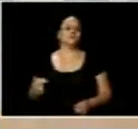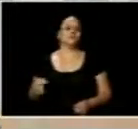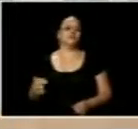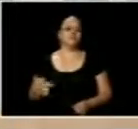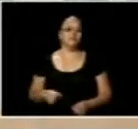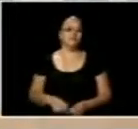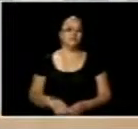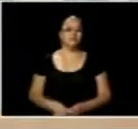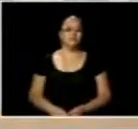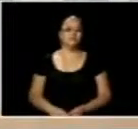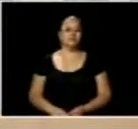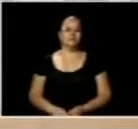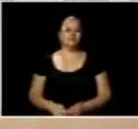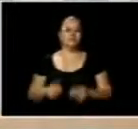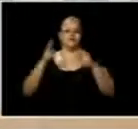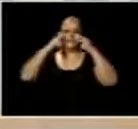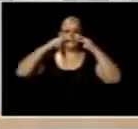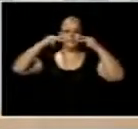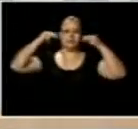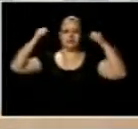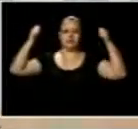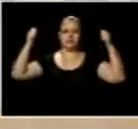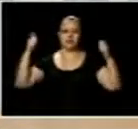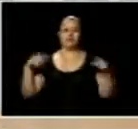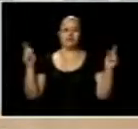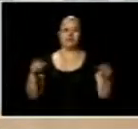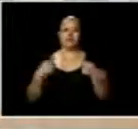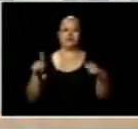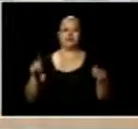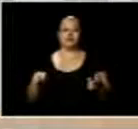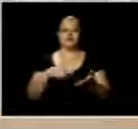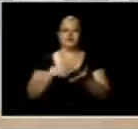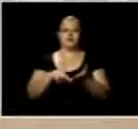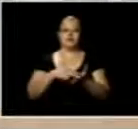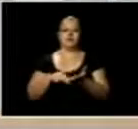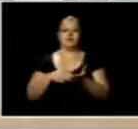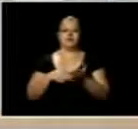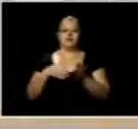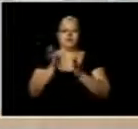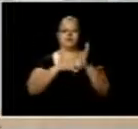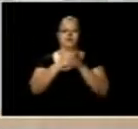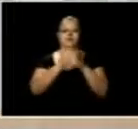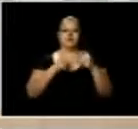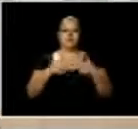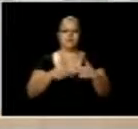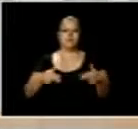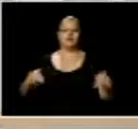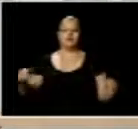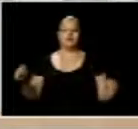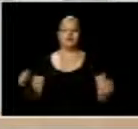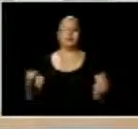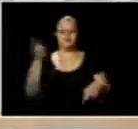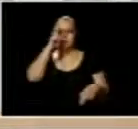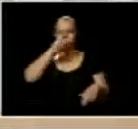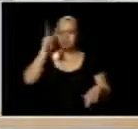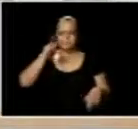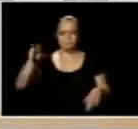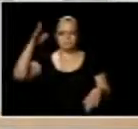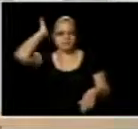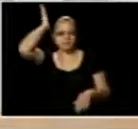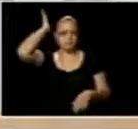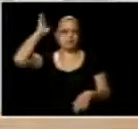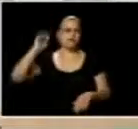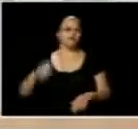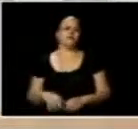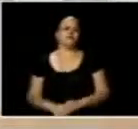e salão de artes plásticas e visual de Taubaté. Presidente, vim discutir esse projeto porque nós tivemos